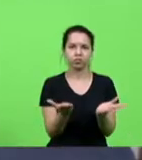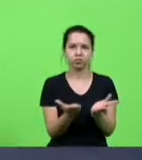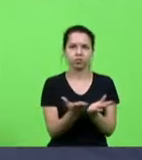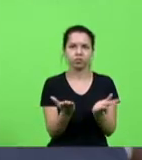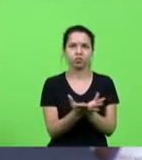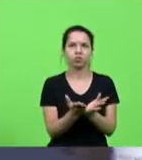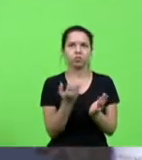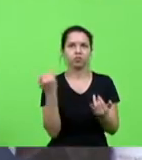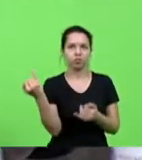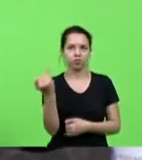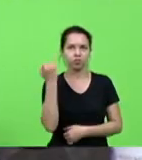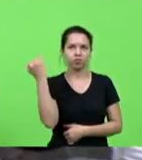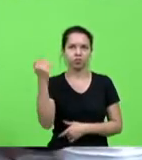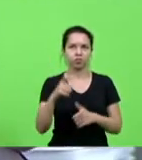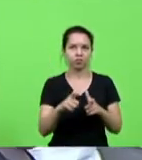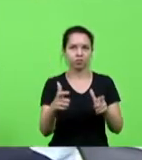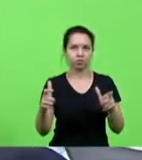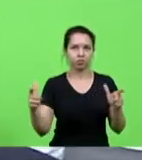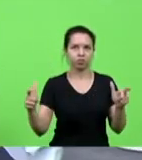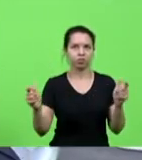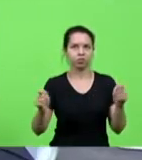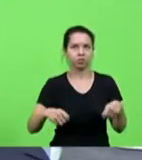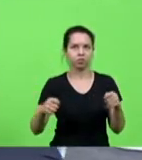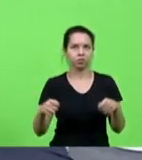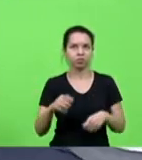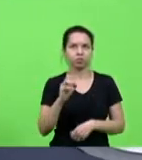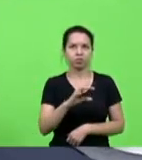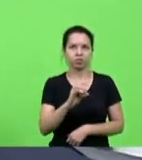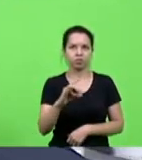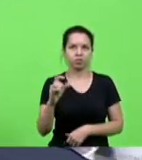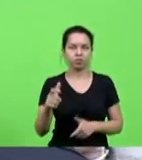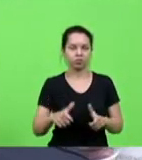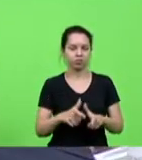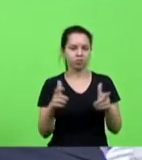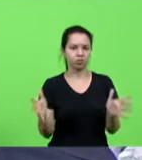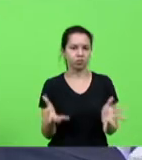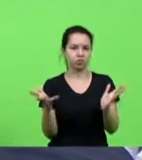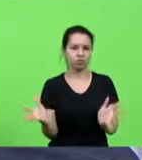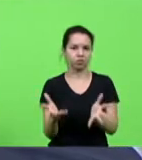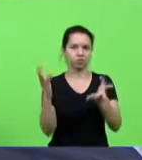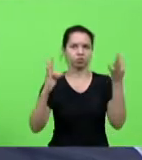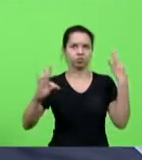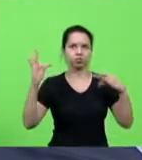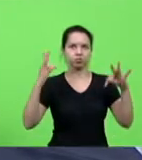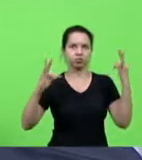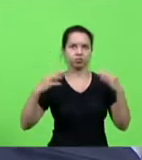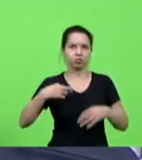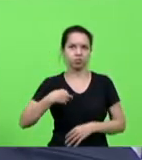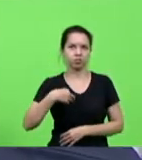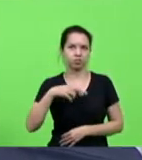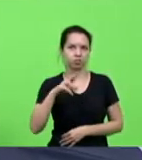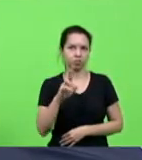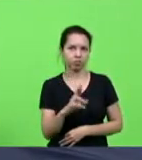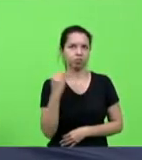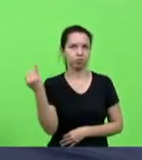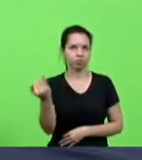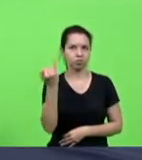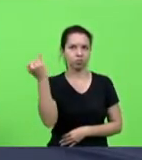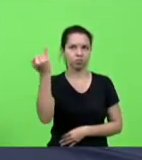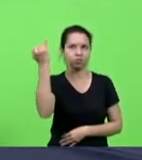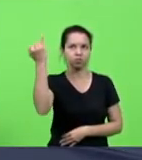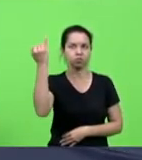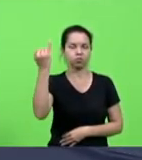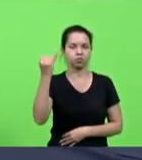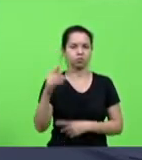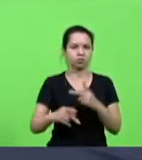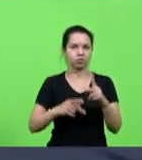essas possibilidades ali, de cada vez mais fomentar o turismo religioso. Isso é importantíssimo, né? É um povo